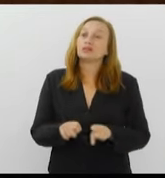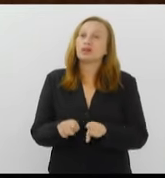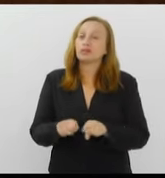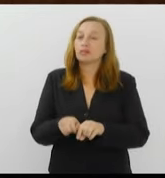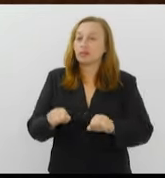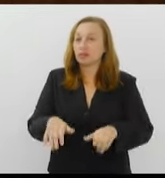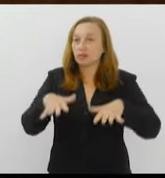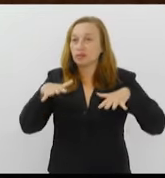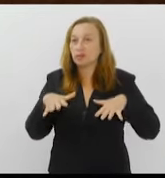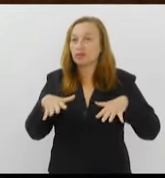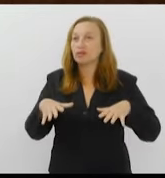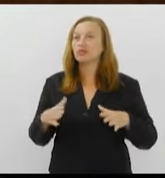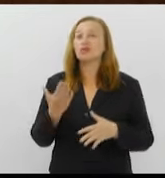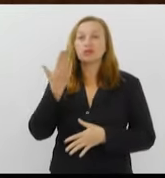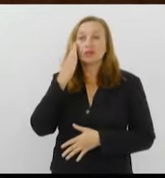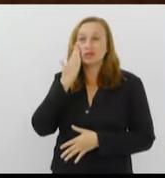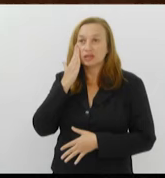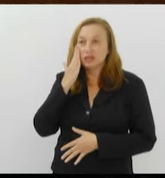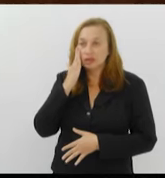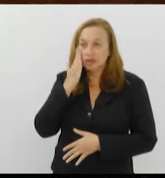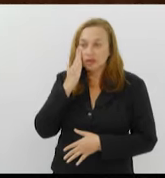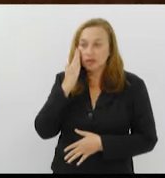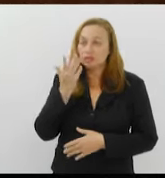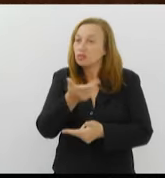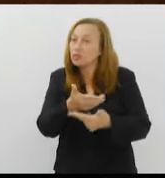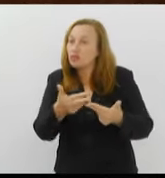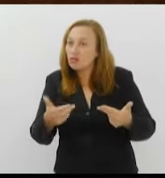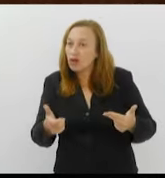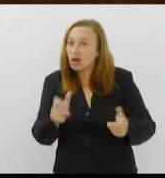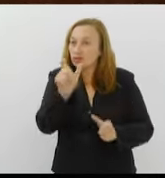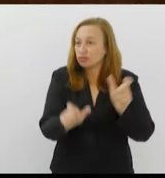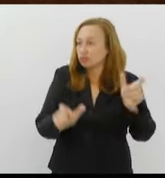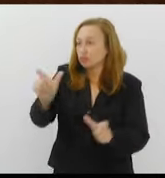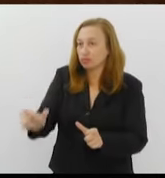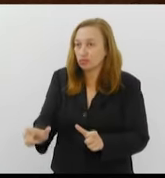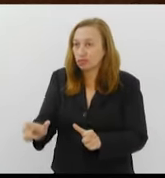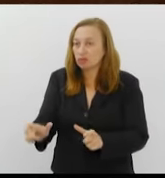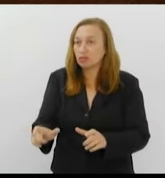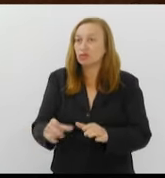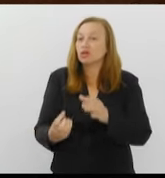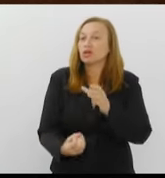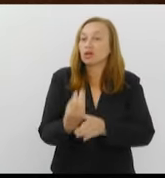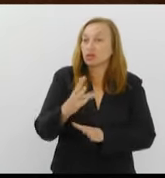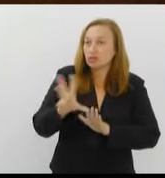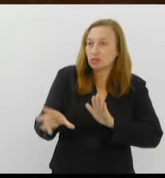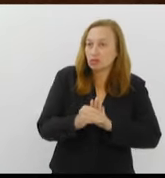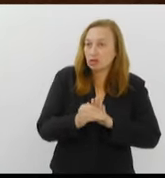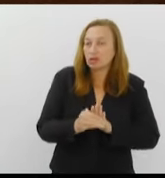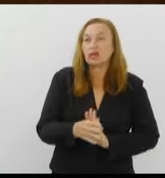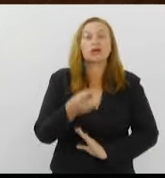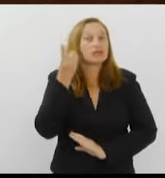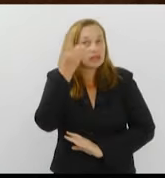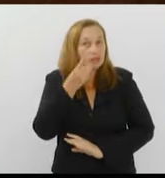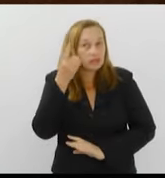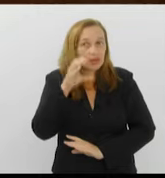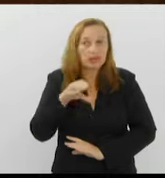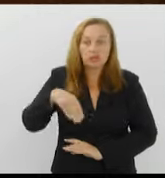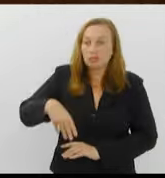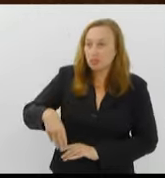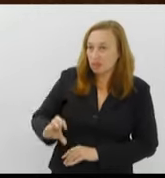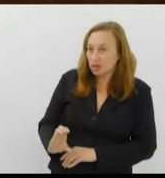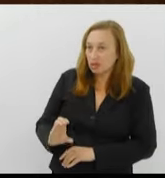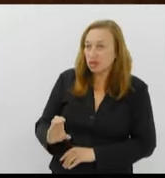foi construído entendimento com autores de algumas emendas, a exemplo do deputado Carlos Mink,